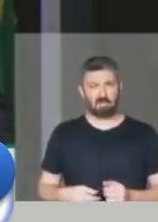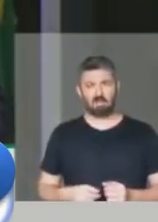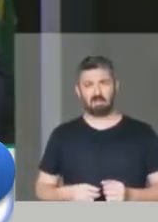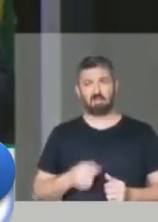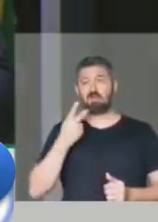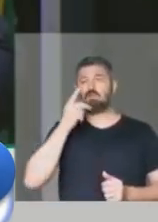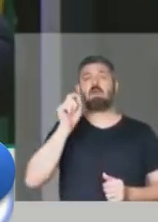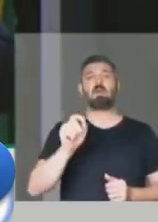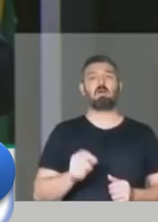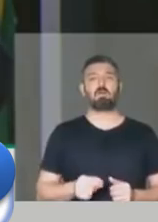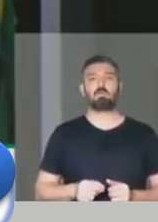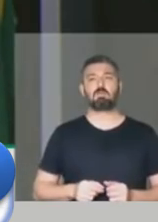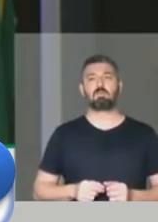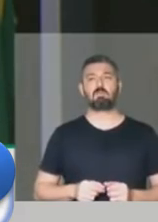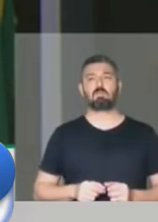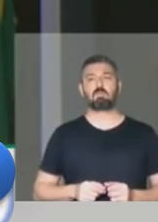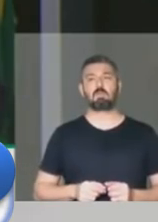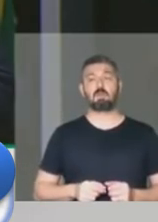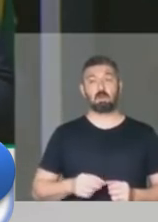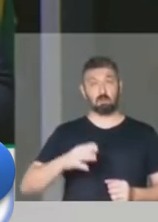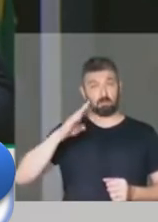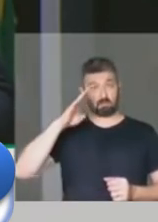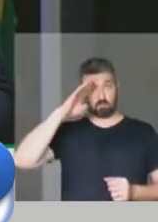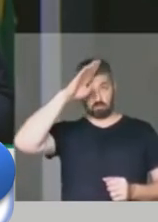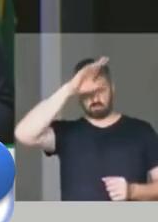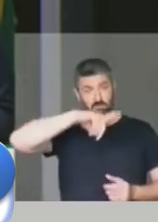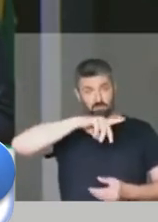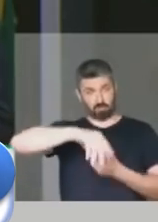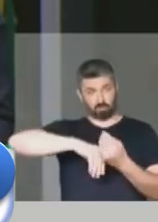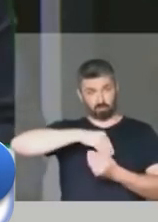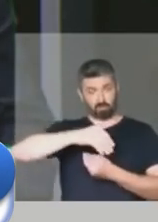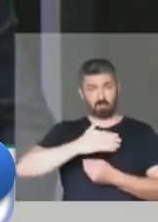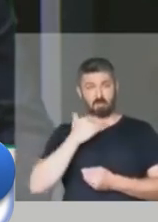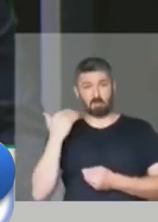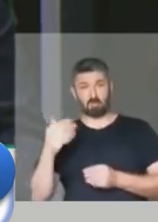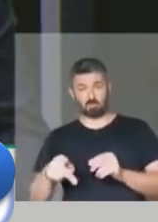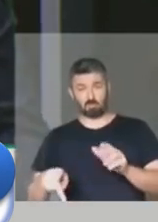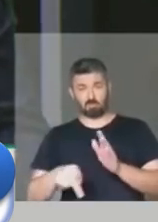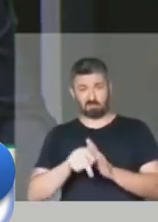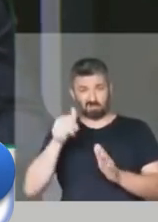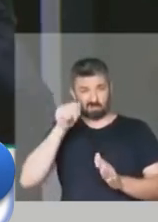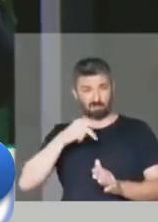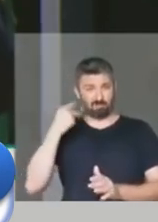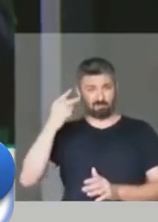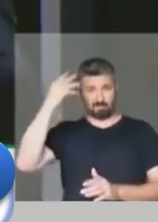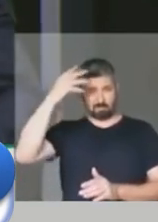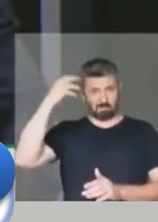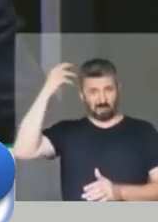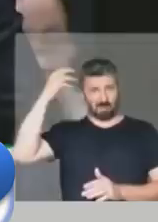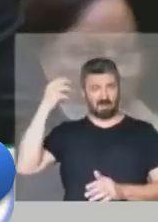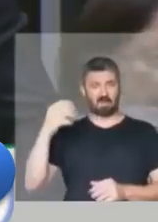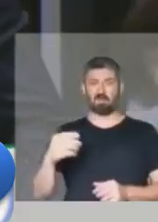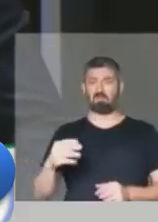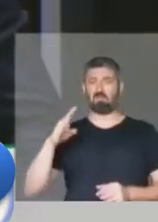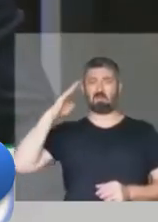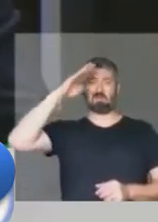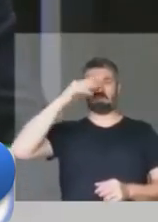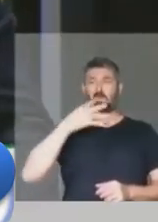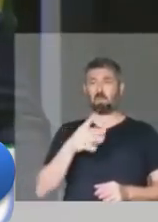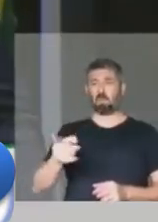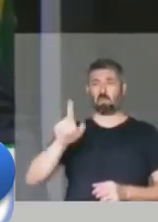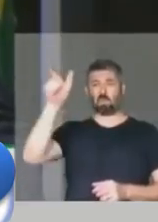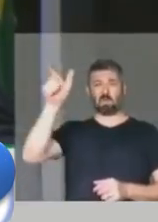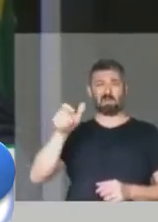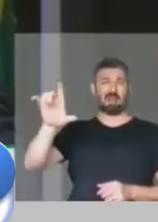para dizer que Jair Bolsonaro está envolvido com a morte da vereadora Marielle, que ele nem tinha conhecimento